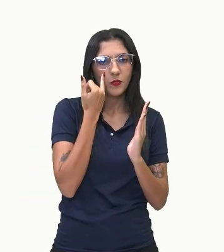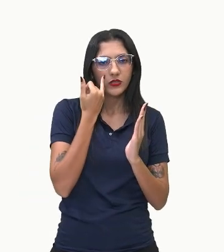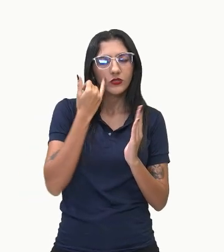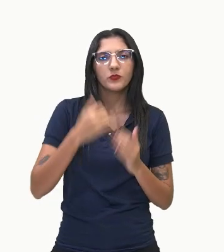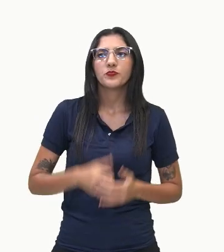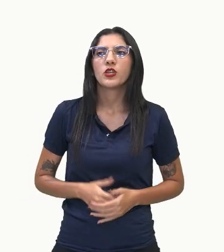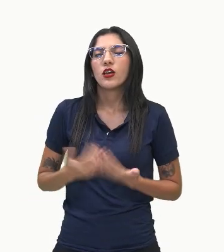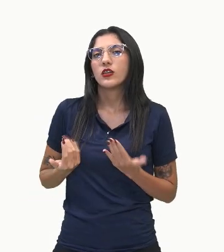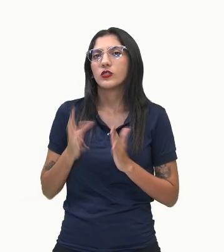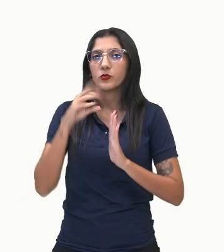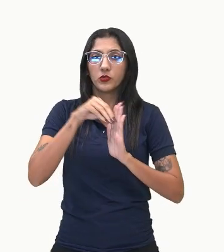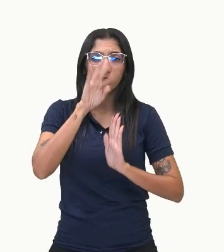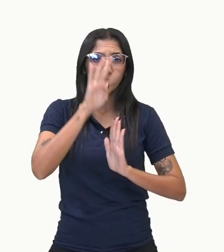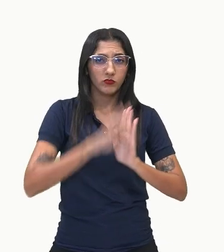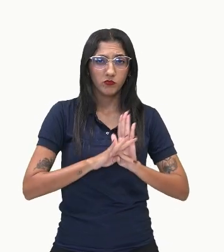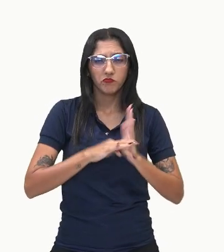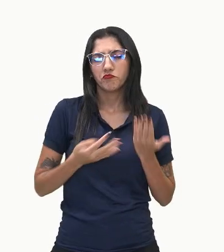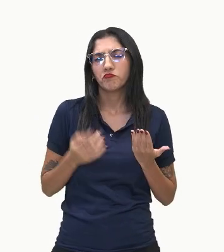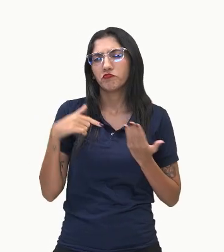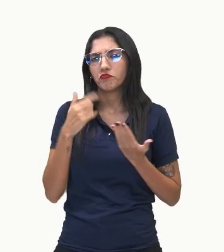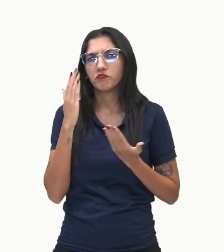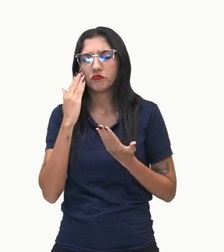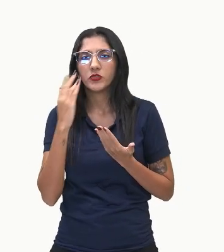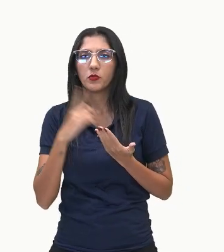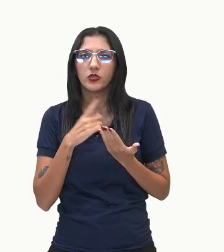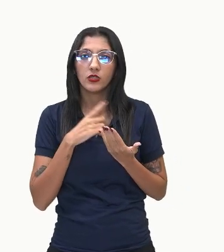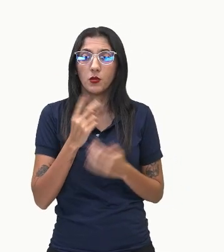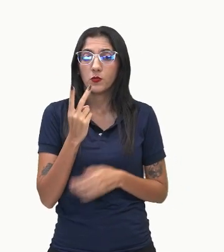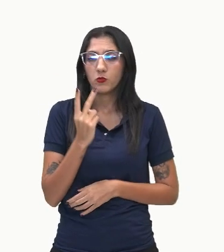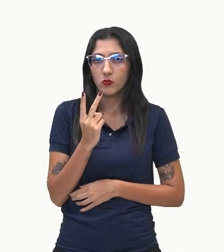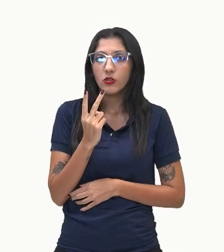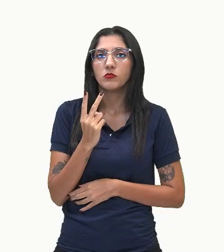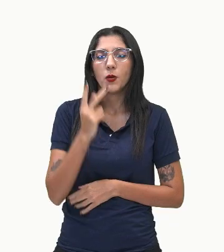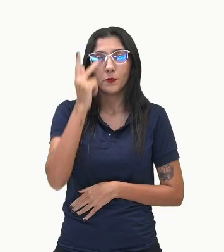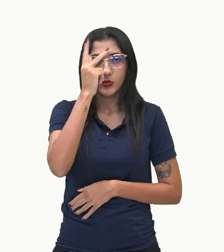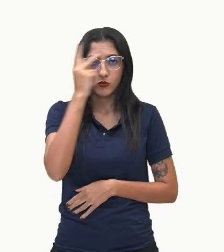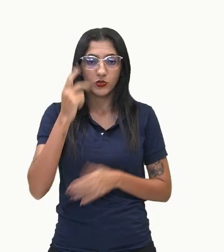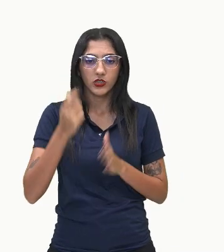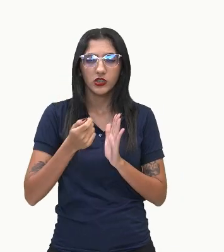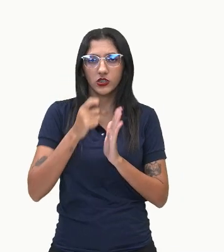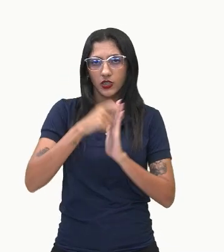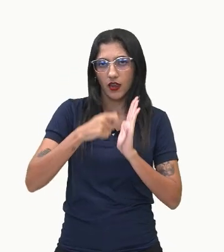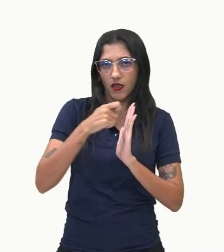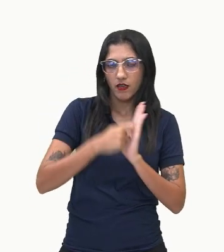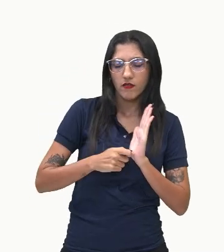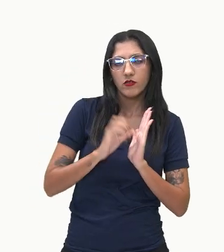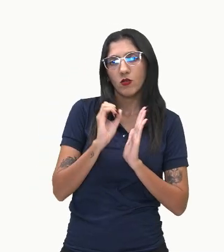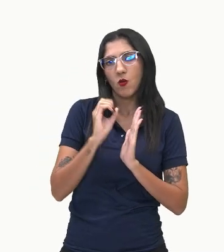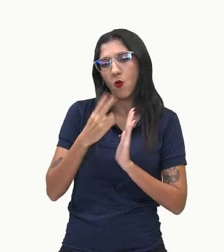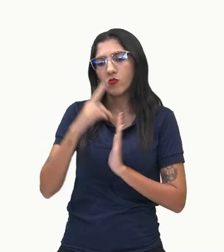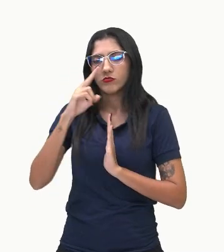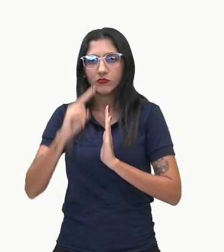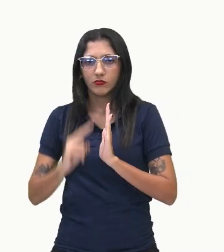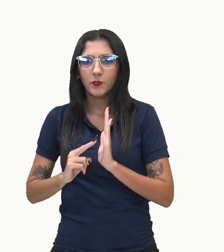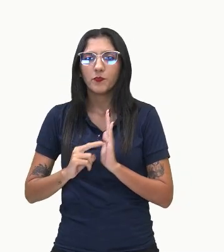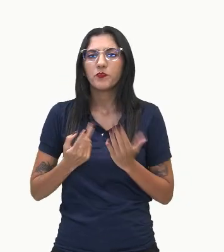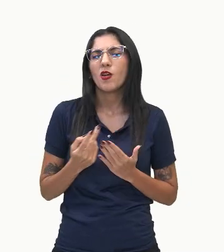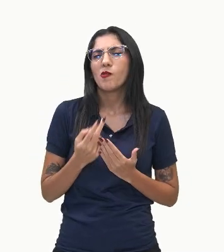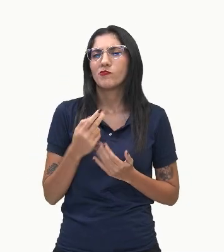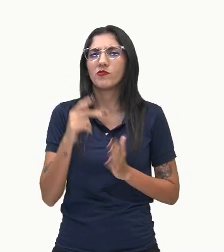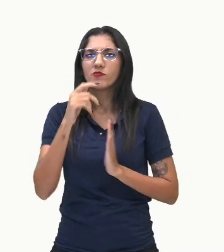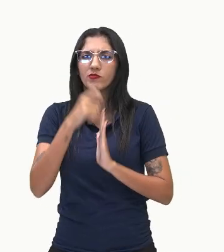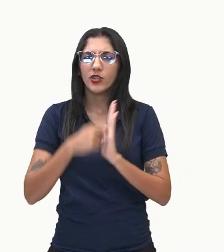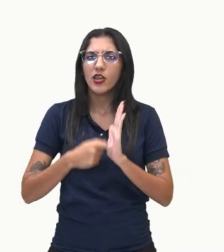texto, basicamente, nós temos o locutor e o interlocutor. Seja um texto escrito, um texto